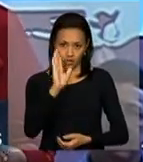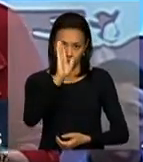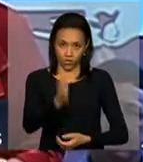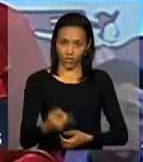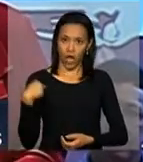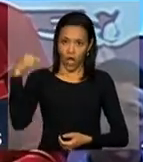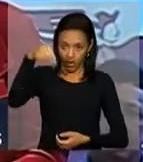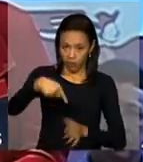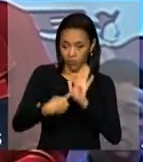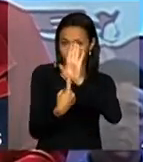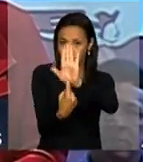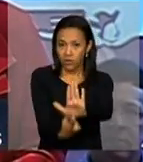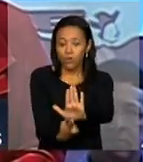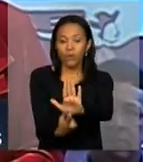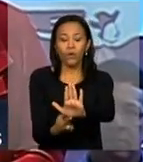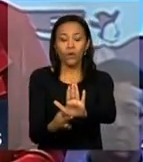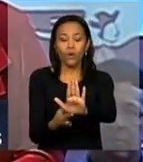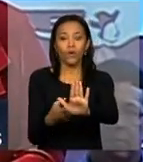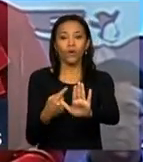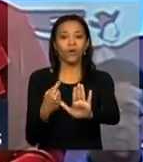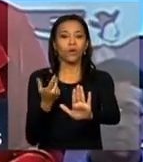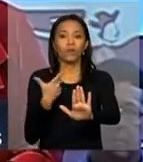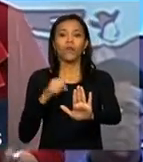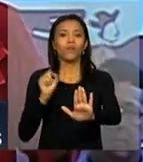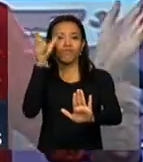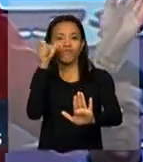aqui o nosso